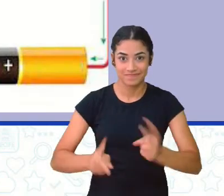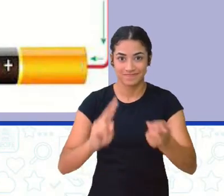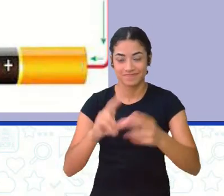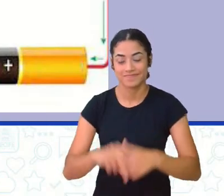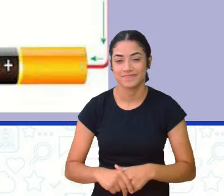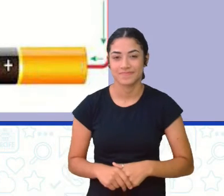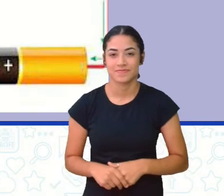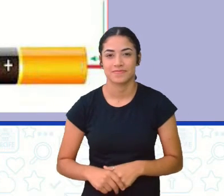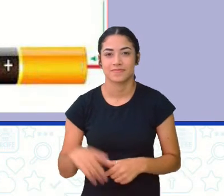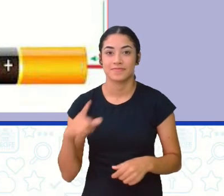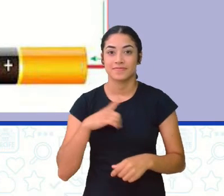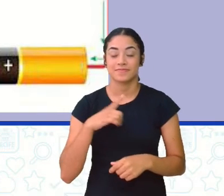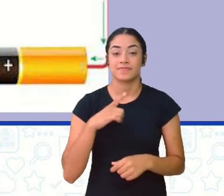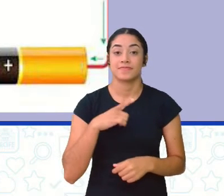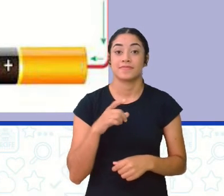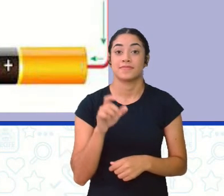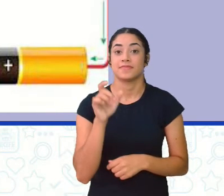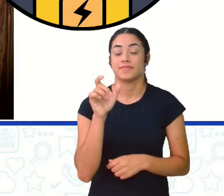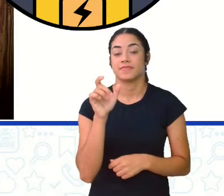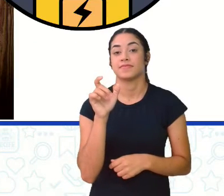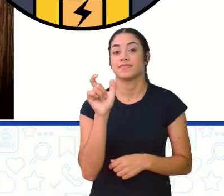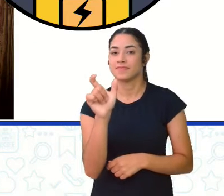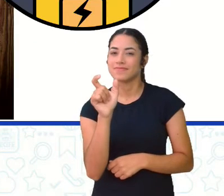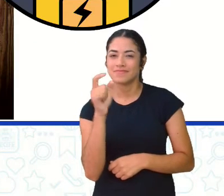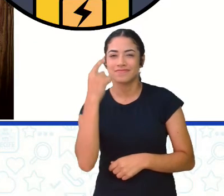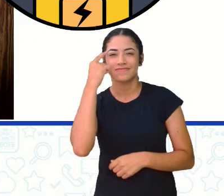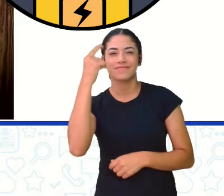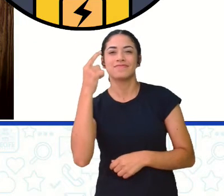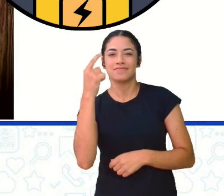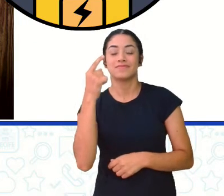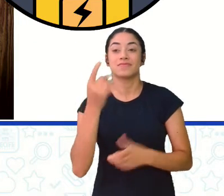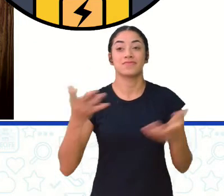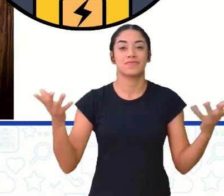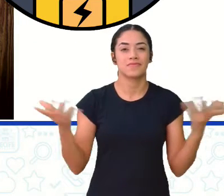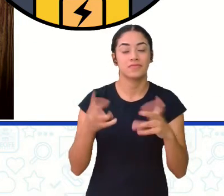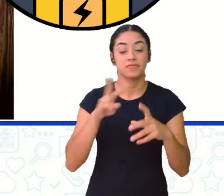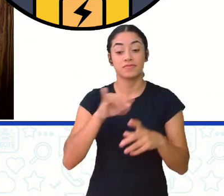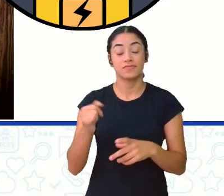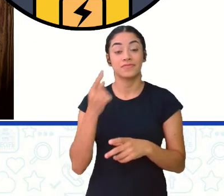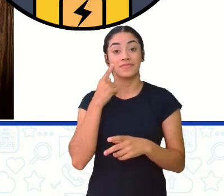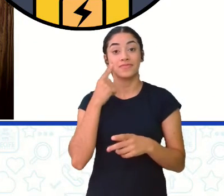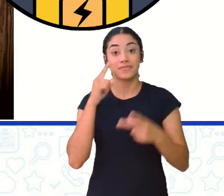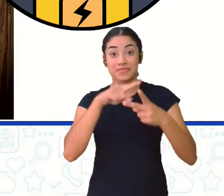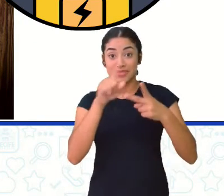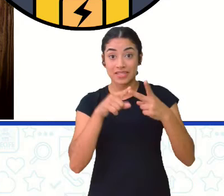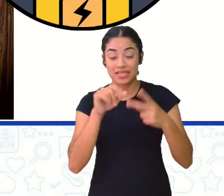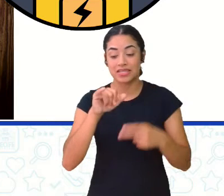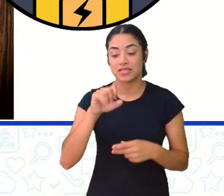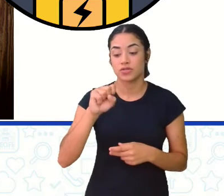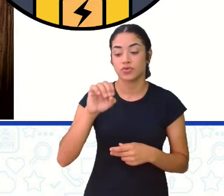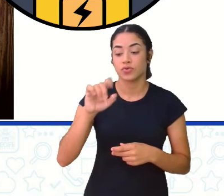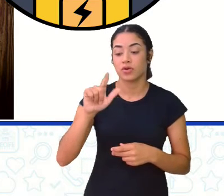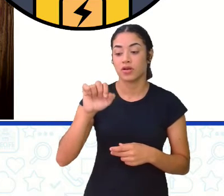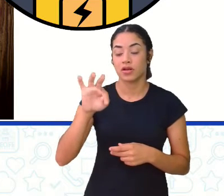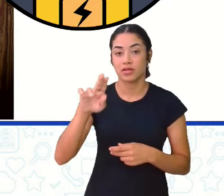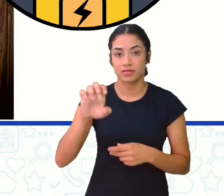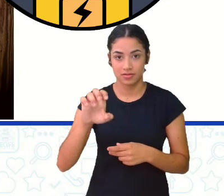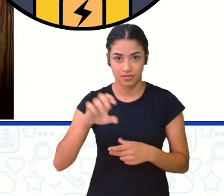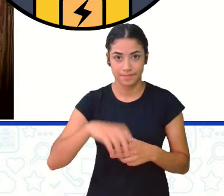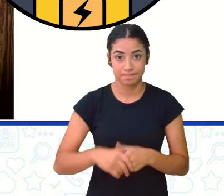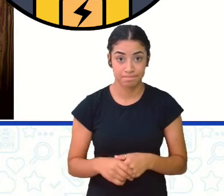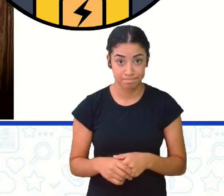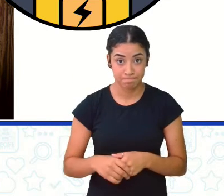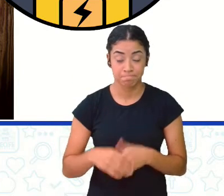a questão do circuito elétrico e a gente vai em busca de isolante térmico. Veja que interessante. Nós